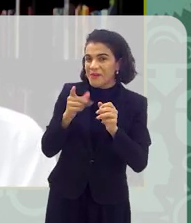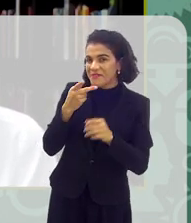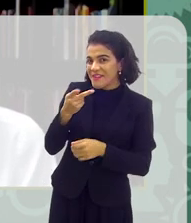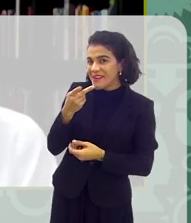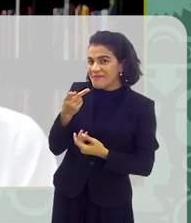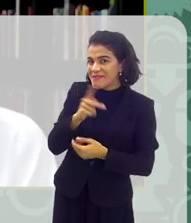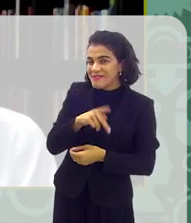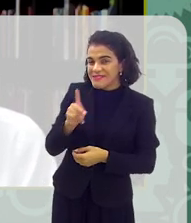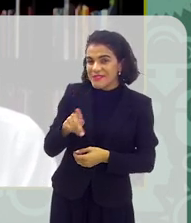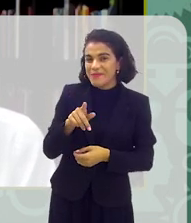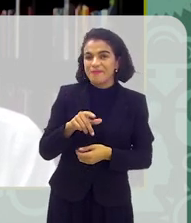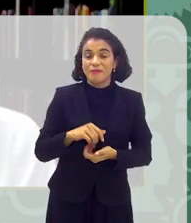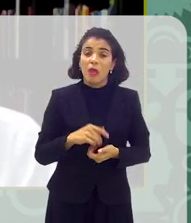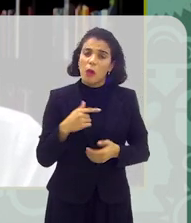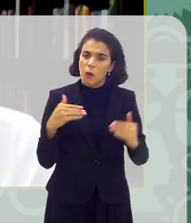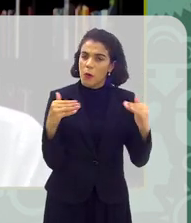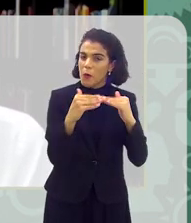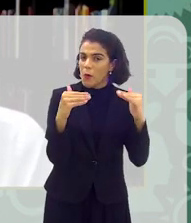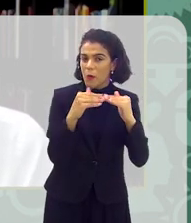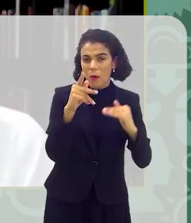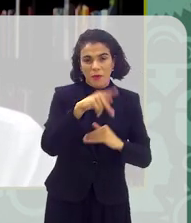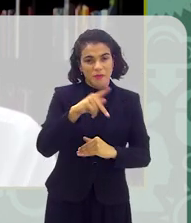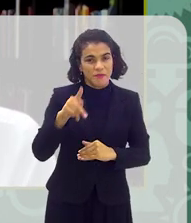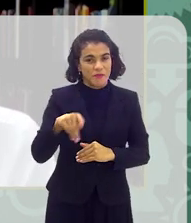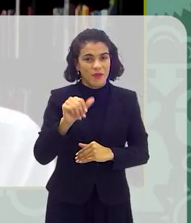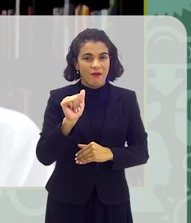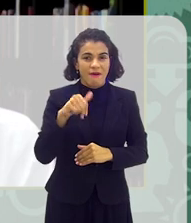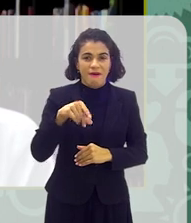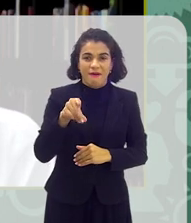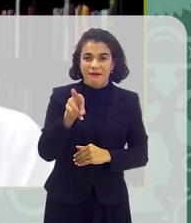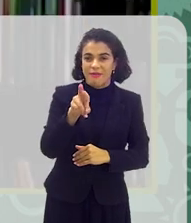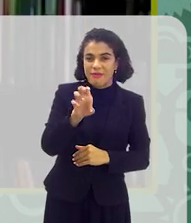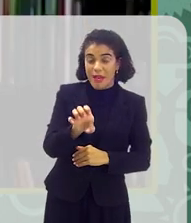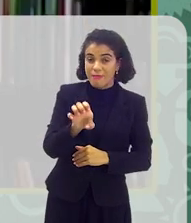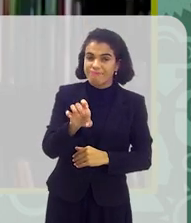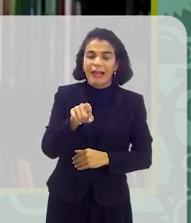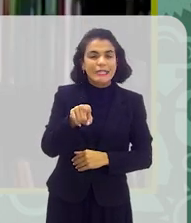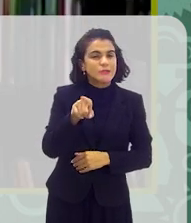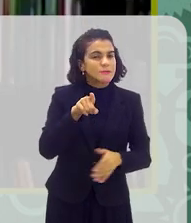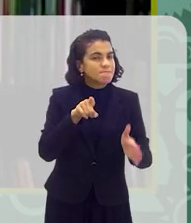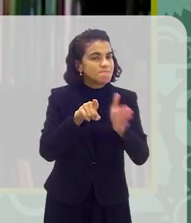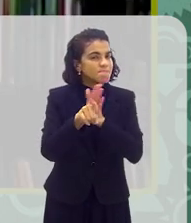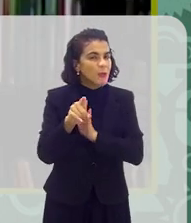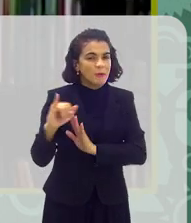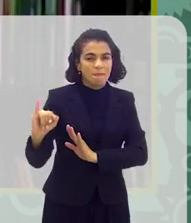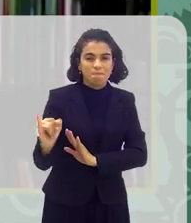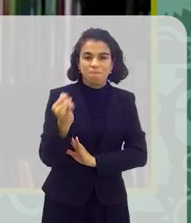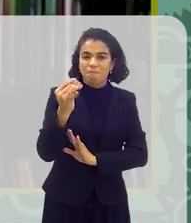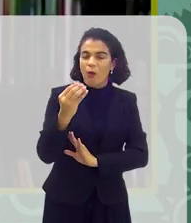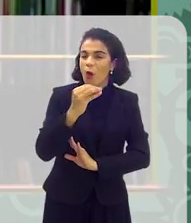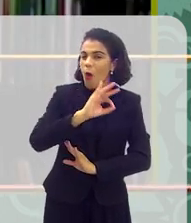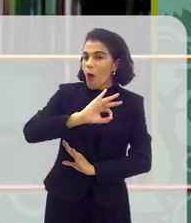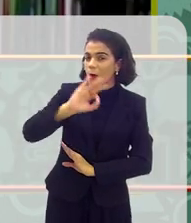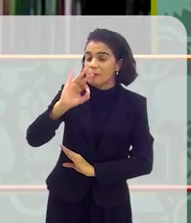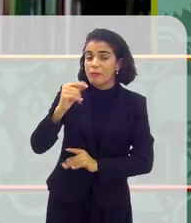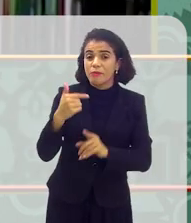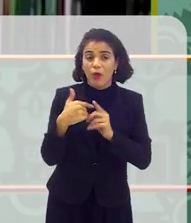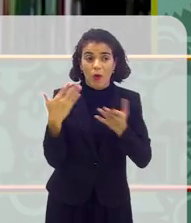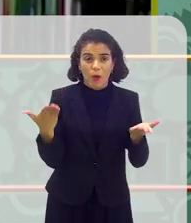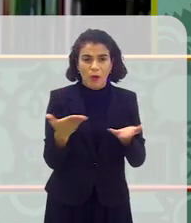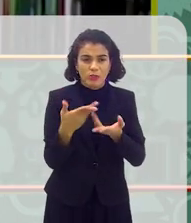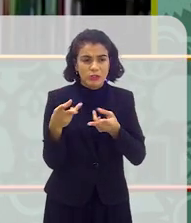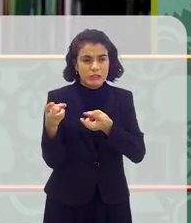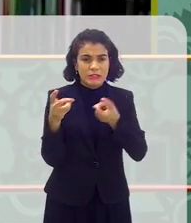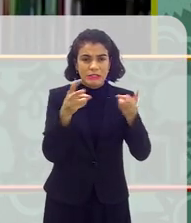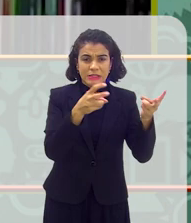Pode falar, Luiz. Eu concordo com o professor André, e a sua pergunta, Priscila, ela é muito oportuna. Porque hoje a gente vê